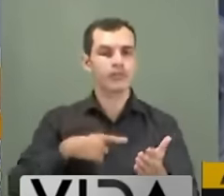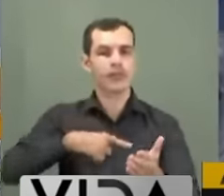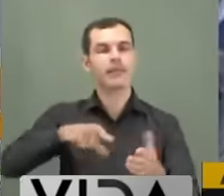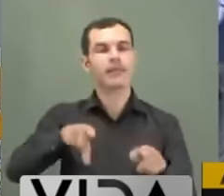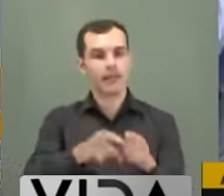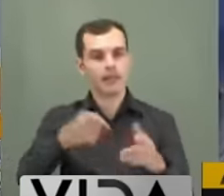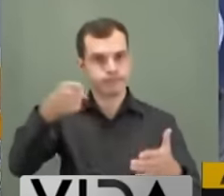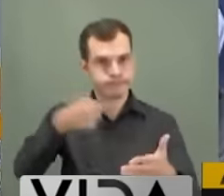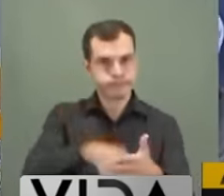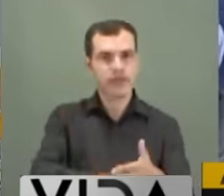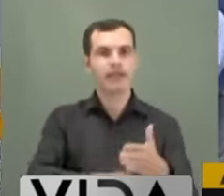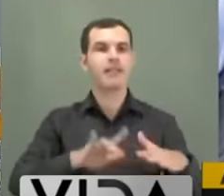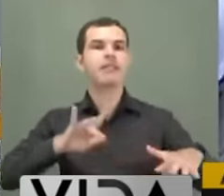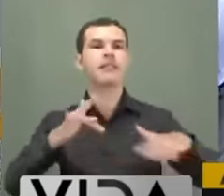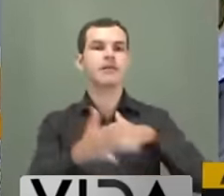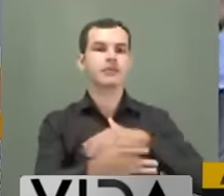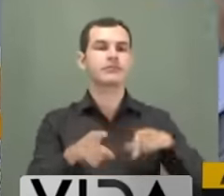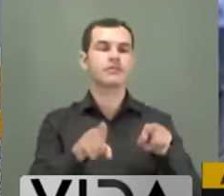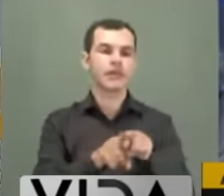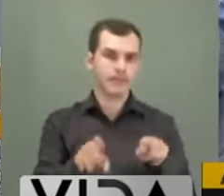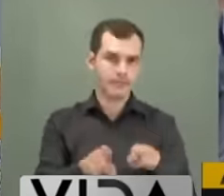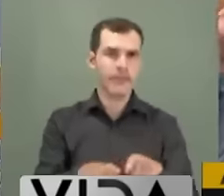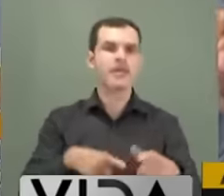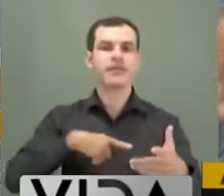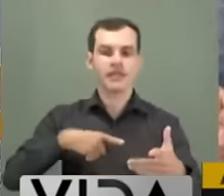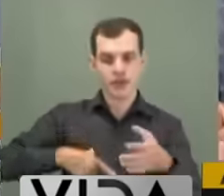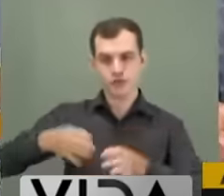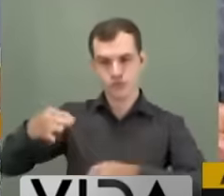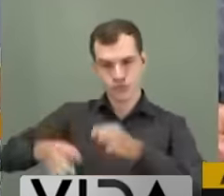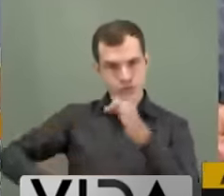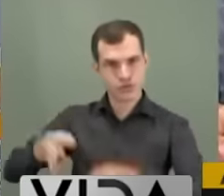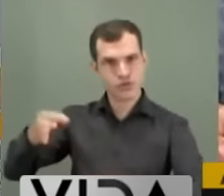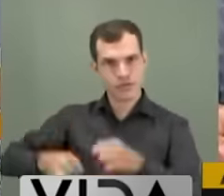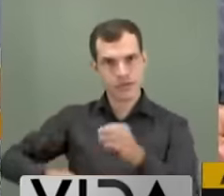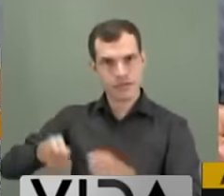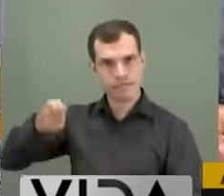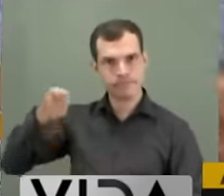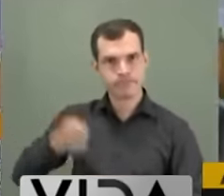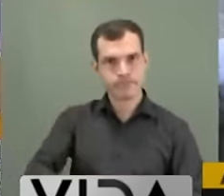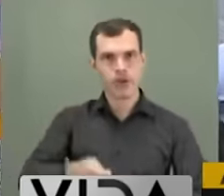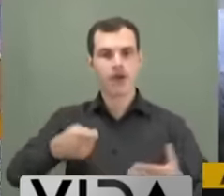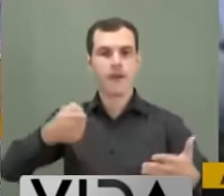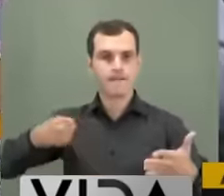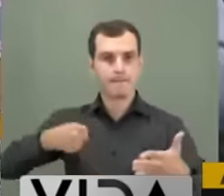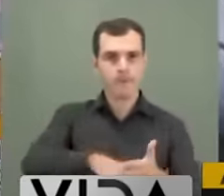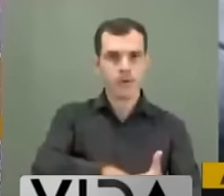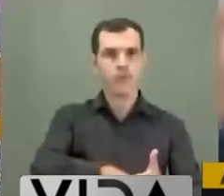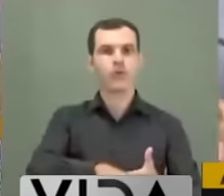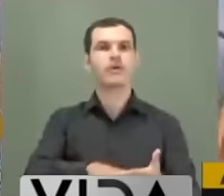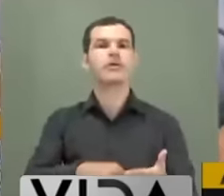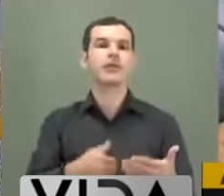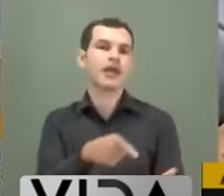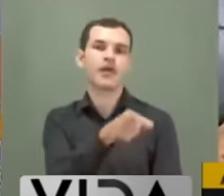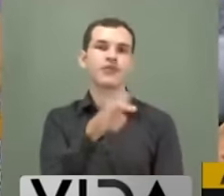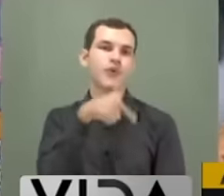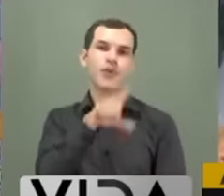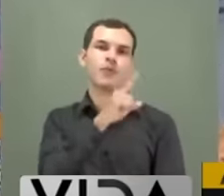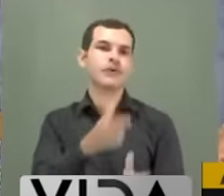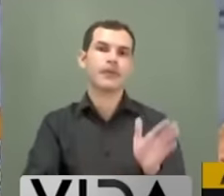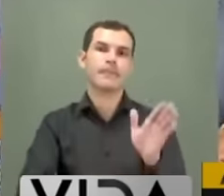rede social, por determinação judicial bloqueada, não teria conseguido sair do